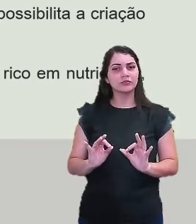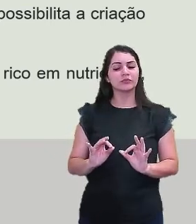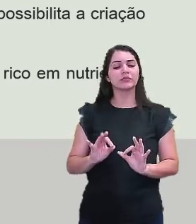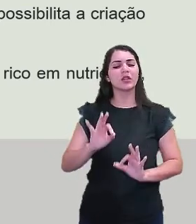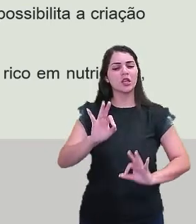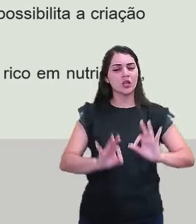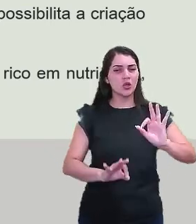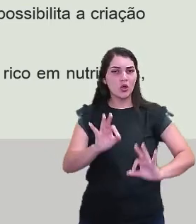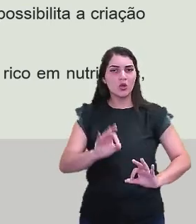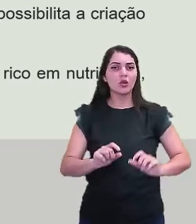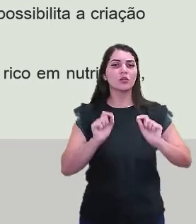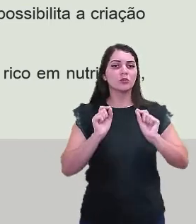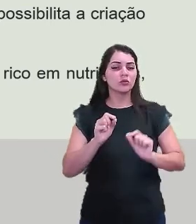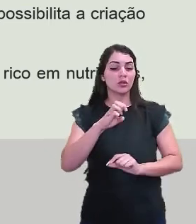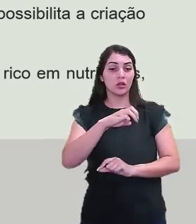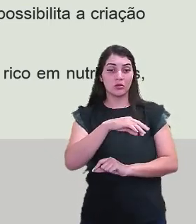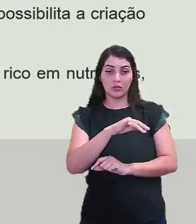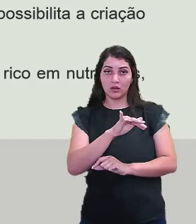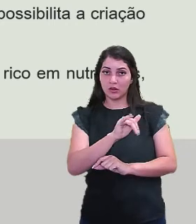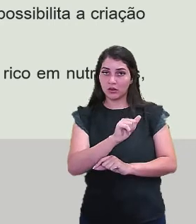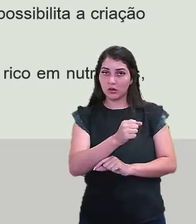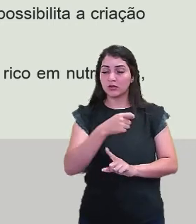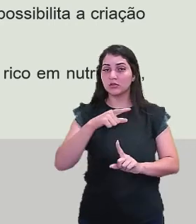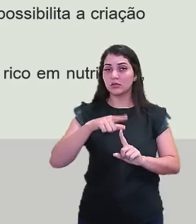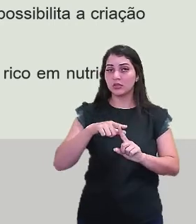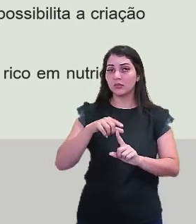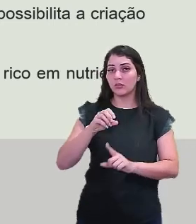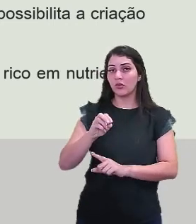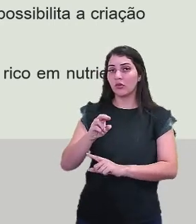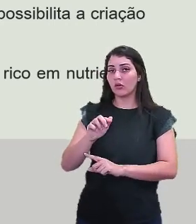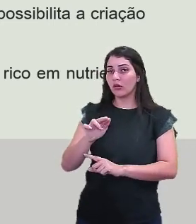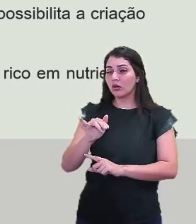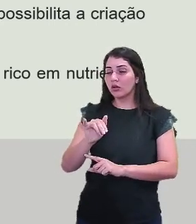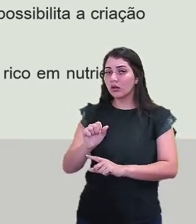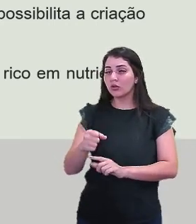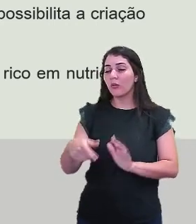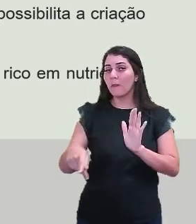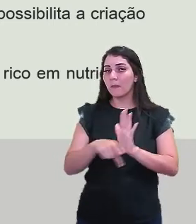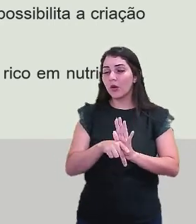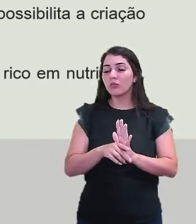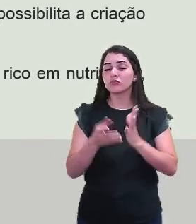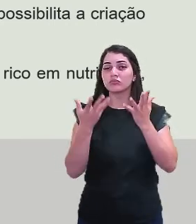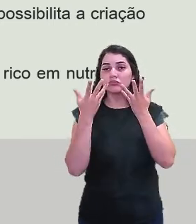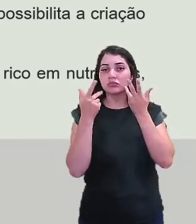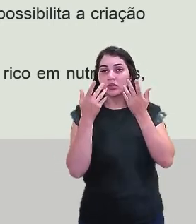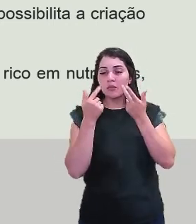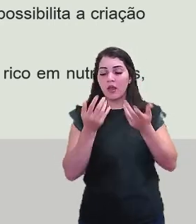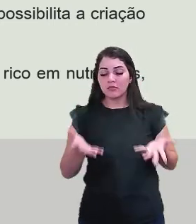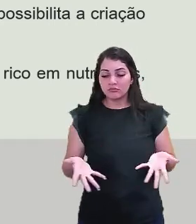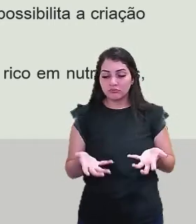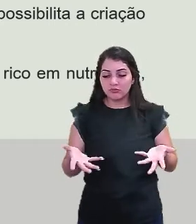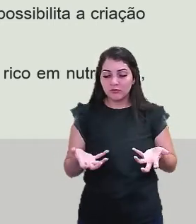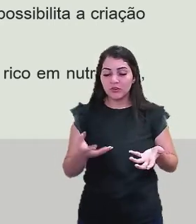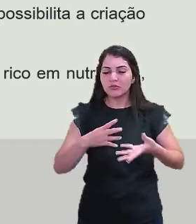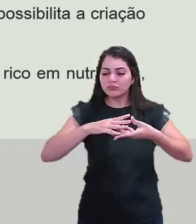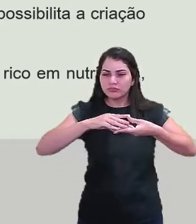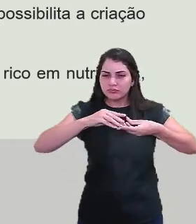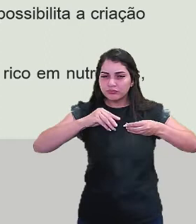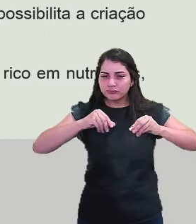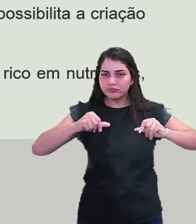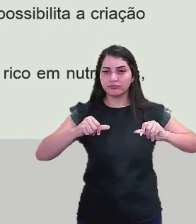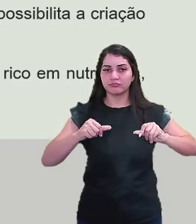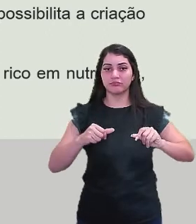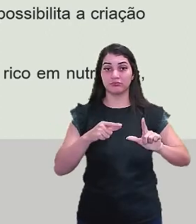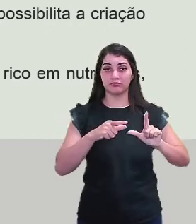né, é formada por minerais e matéria orgânica, que vem de animais e de vegetais em decomposição. Muito bem, pessoal. Vamos para a letra